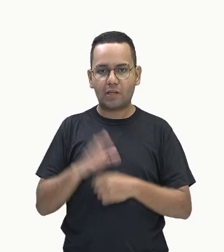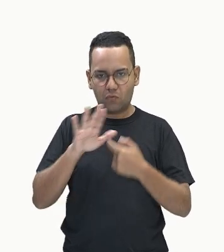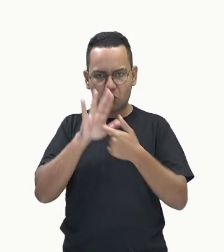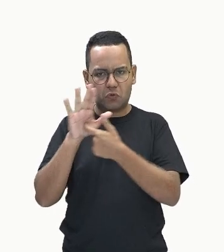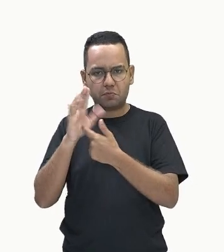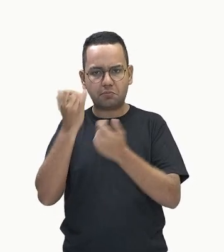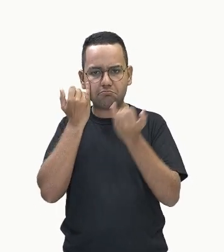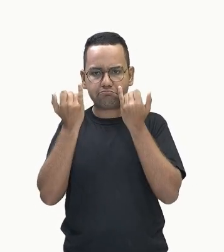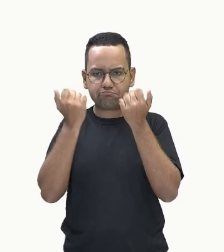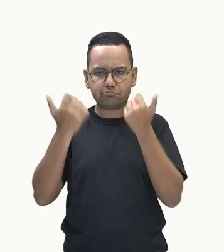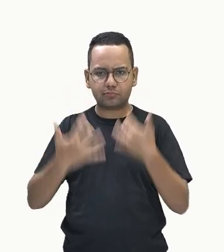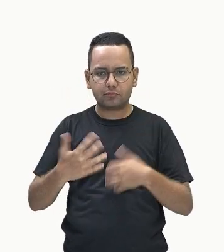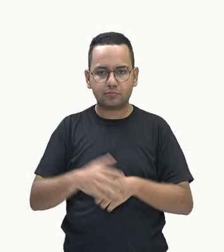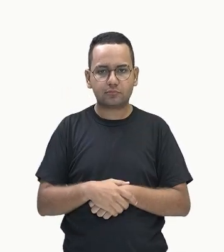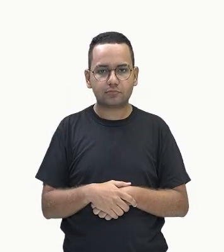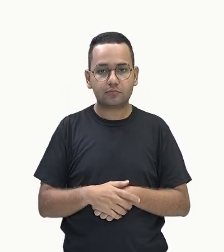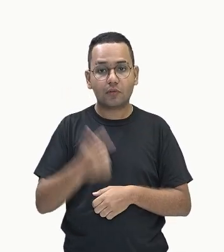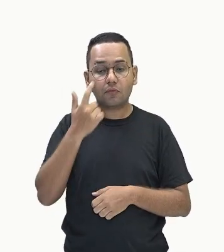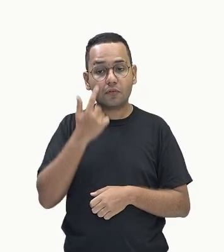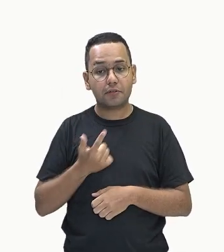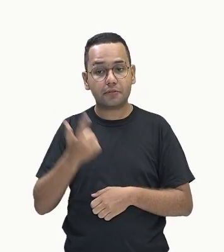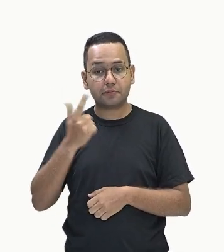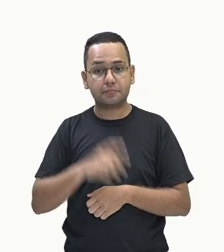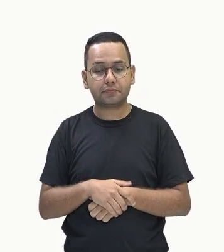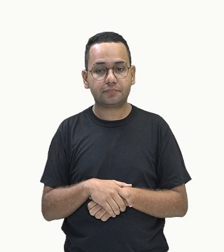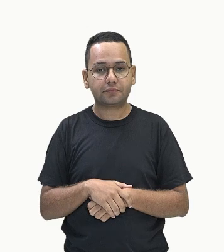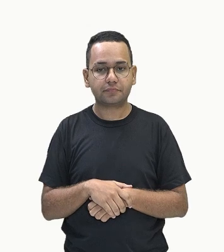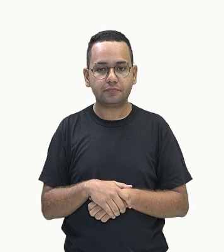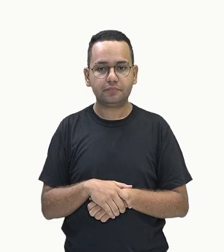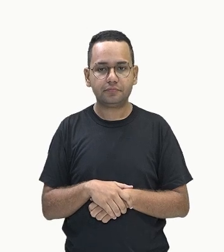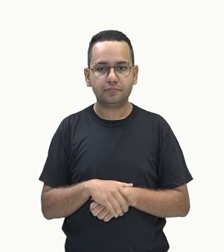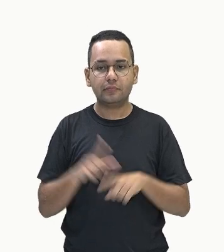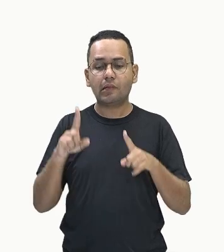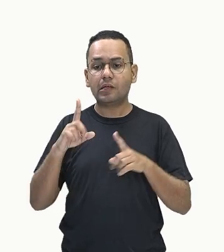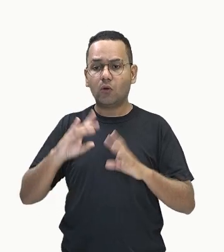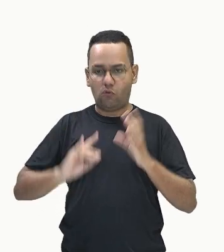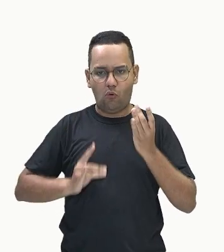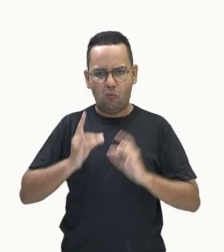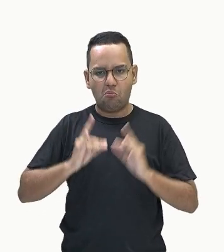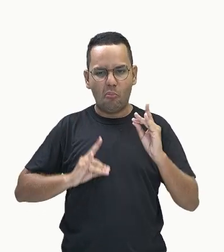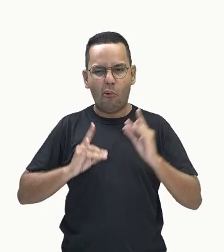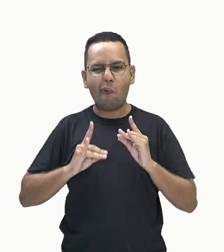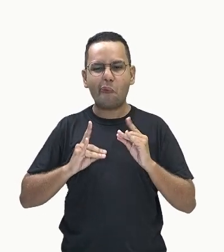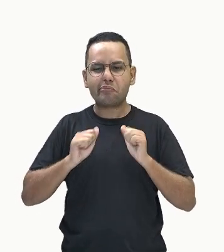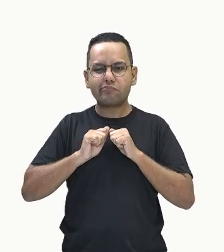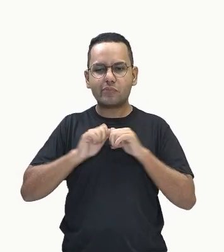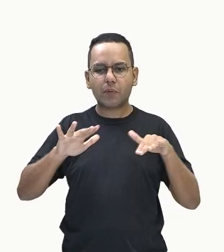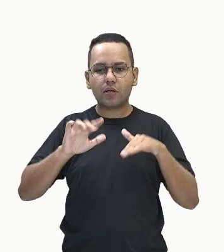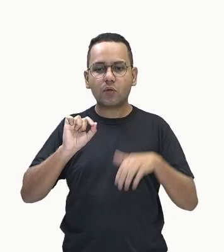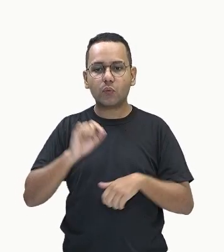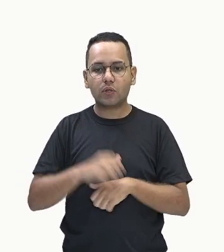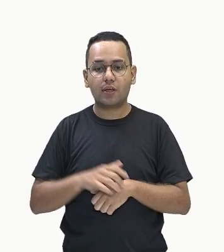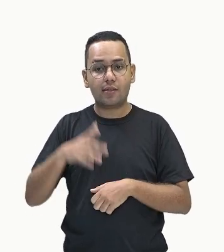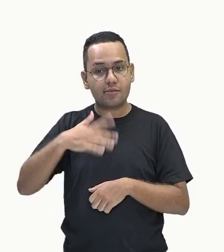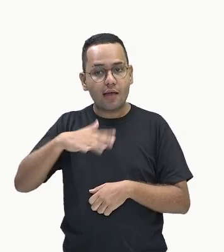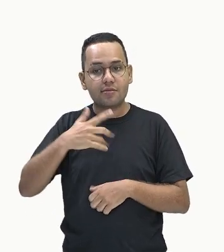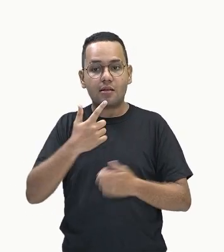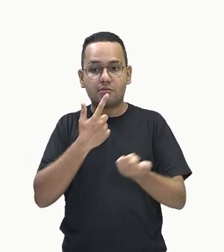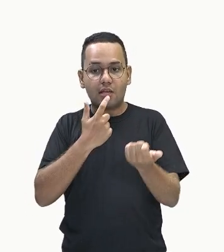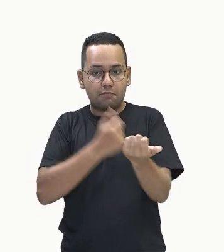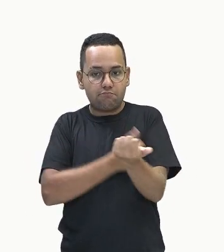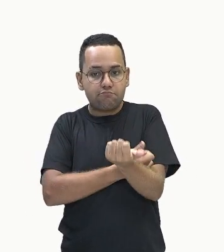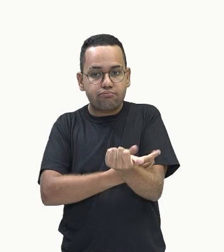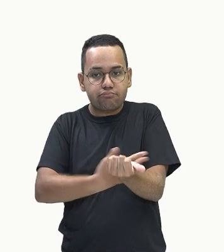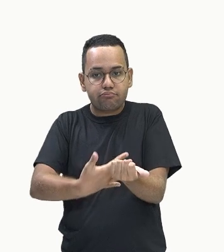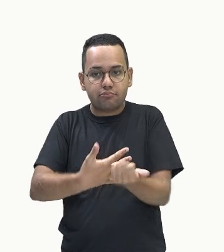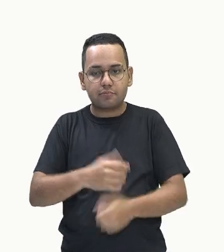né? Aquele tipo que vai liberar a substância, o hormônio, por exemplo, diretamente na corrente sanguínea. Né? Nós